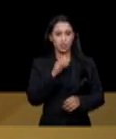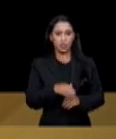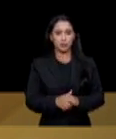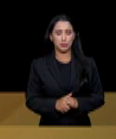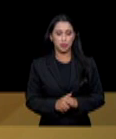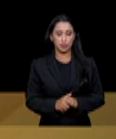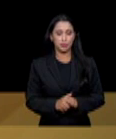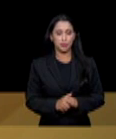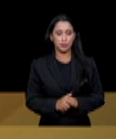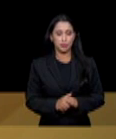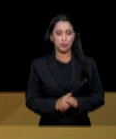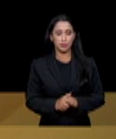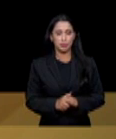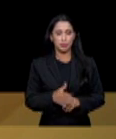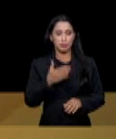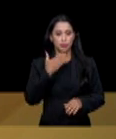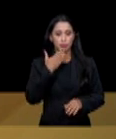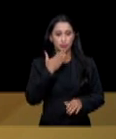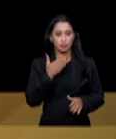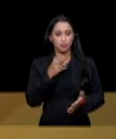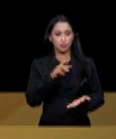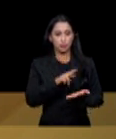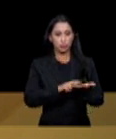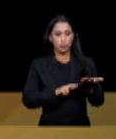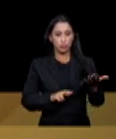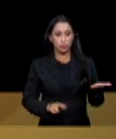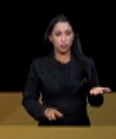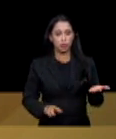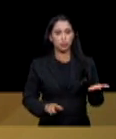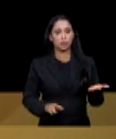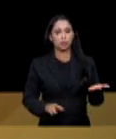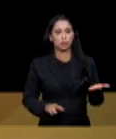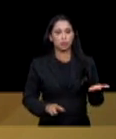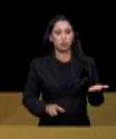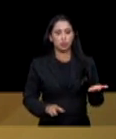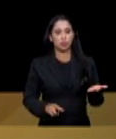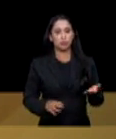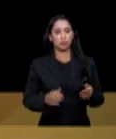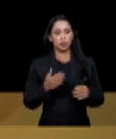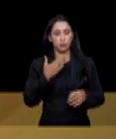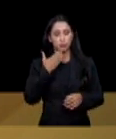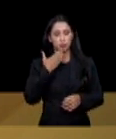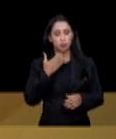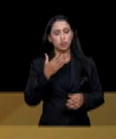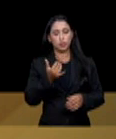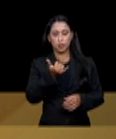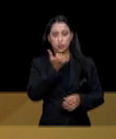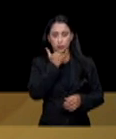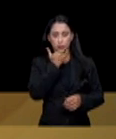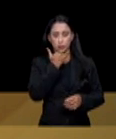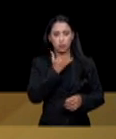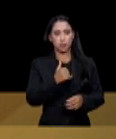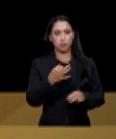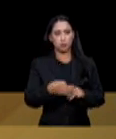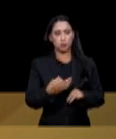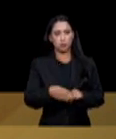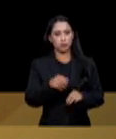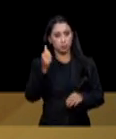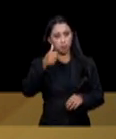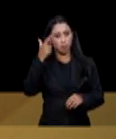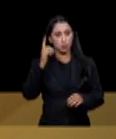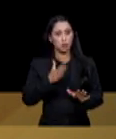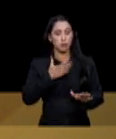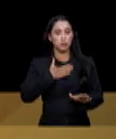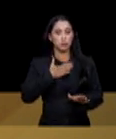pedindo vênia ao relator e pedindo vênia ao ministro Alexandre de Moraes, eu voto no mesmo